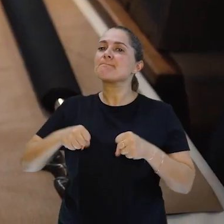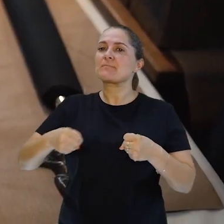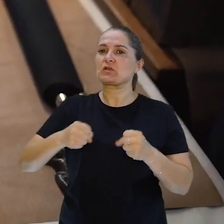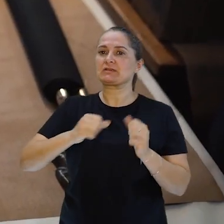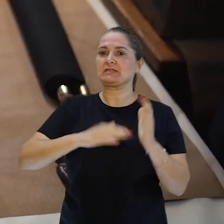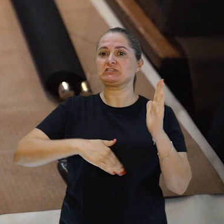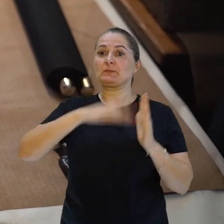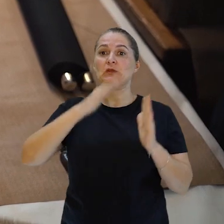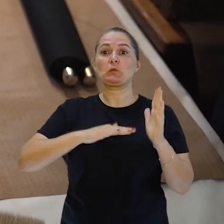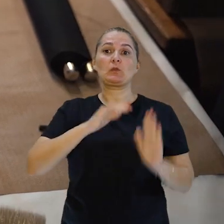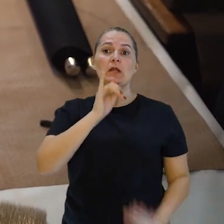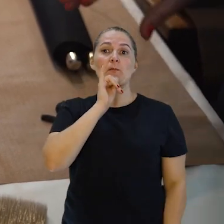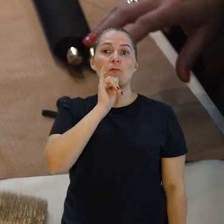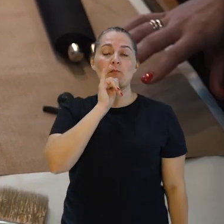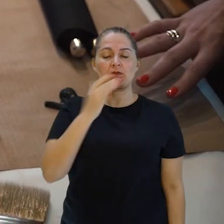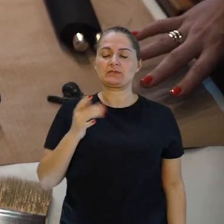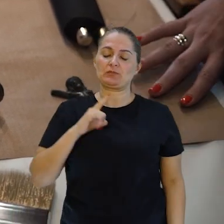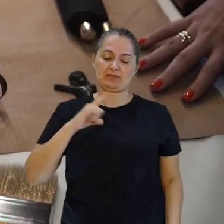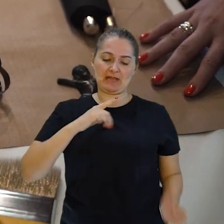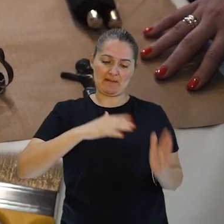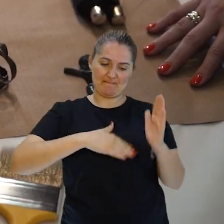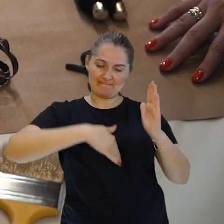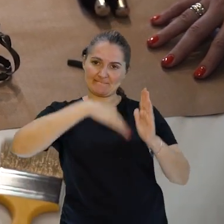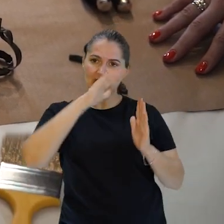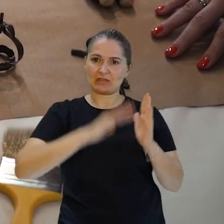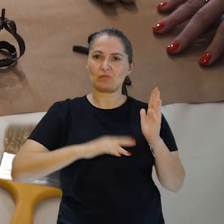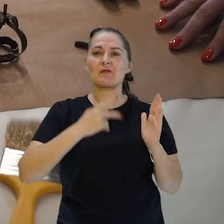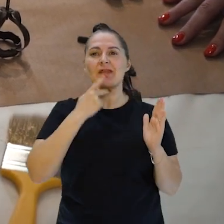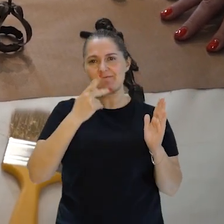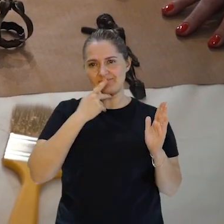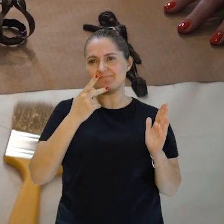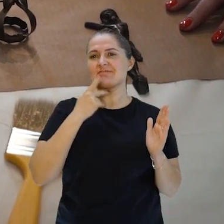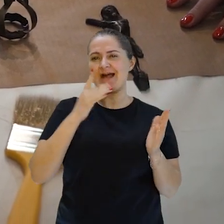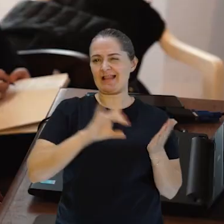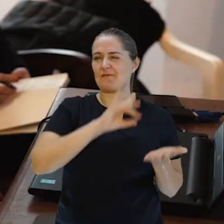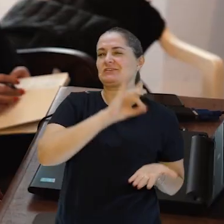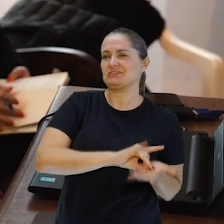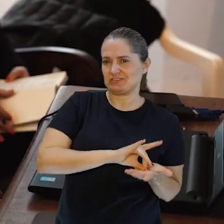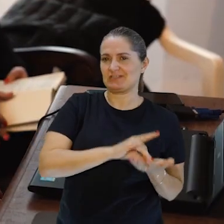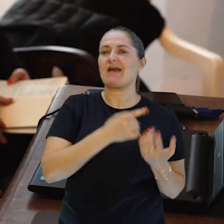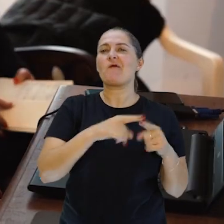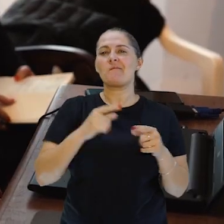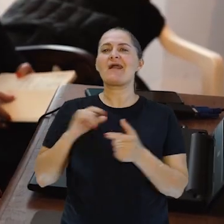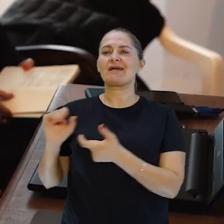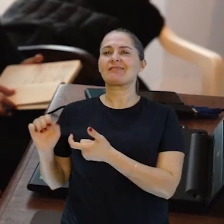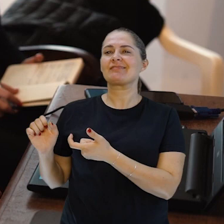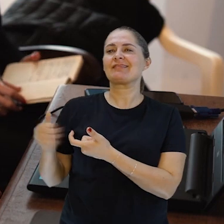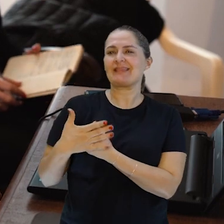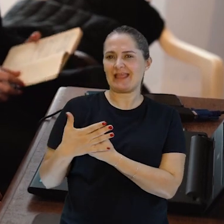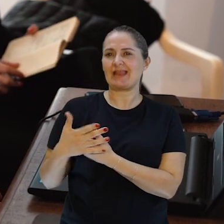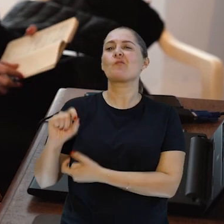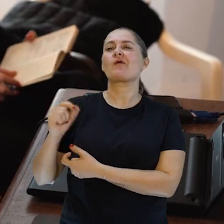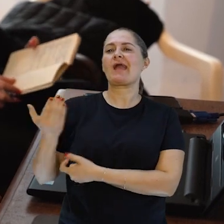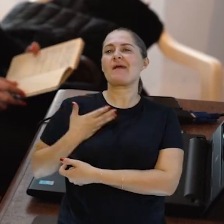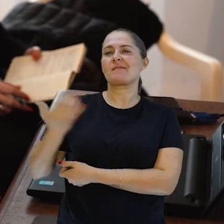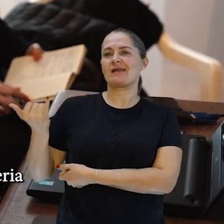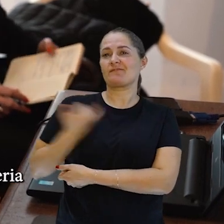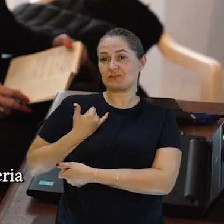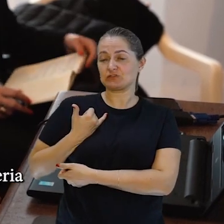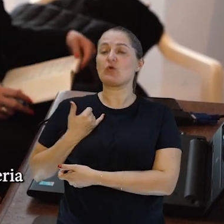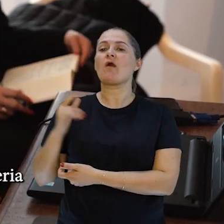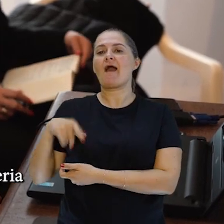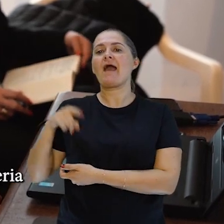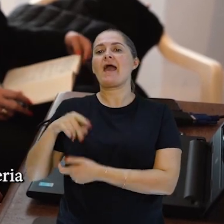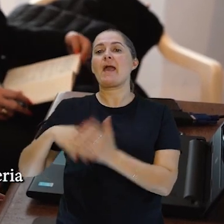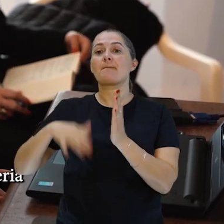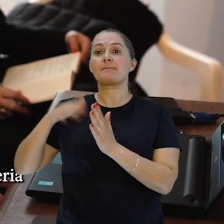a pintura, no caso, né? A pintura, a gente fala mais de pintura original, mas eu já fui corrigido por uma